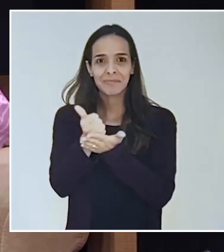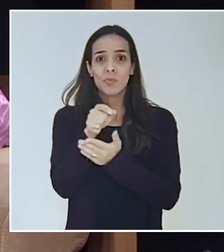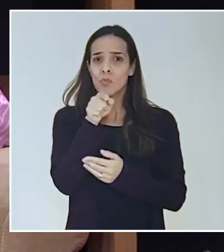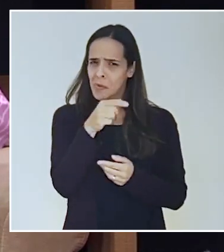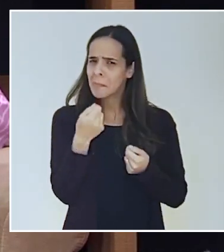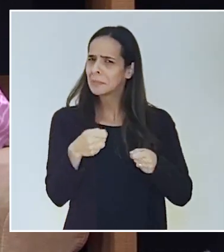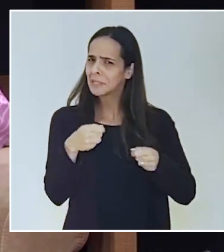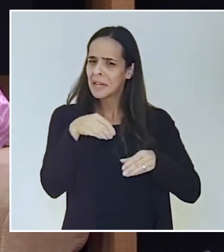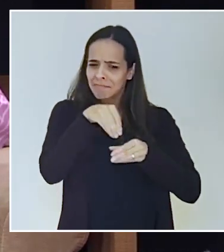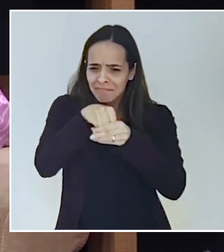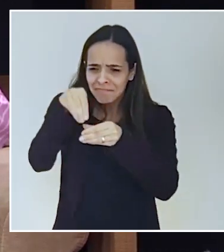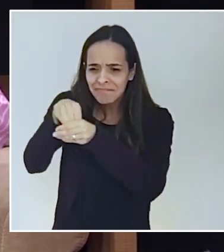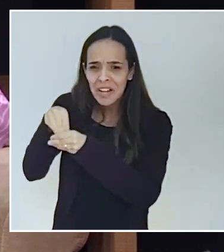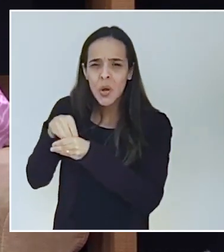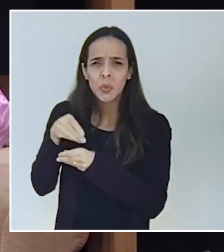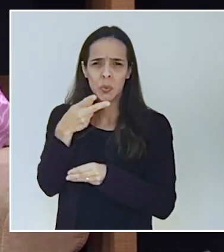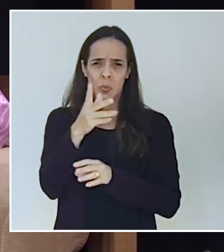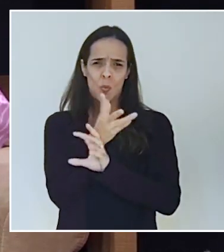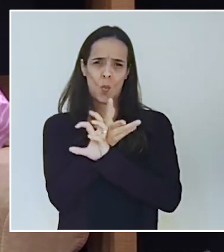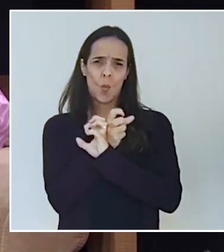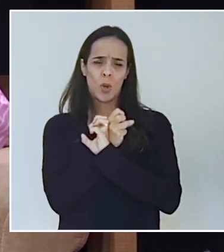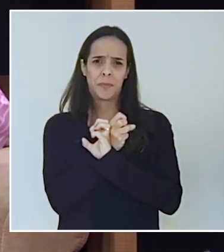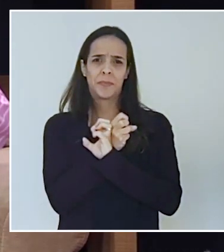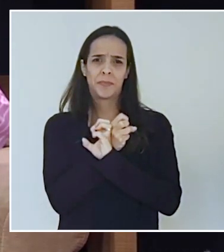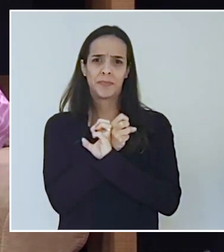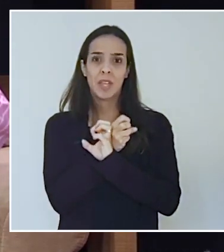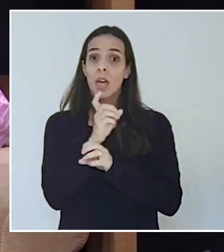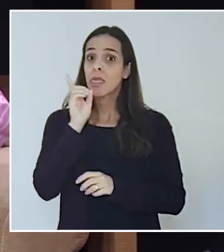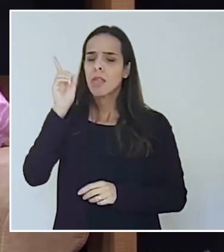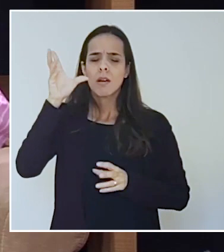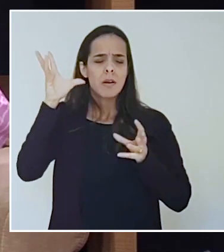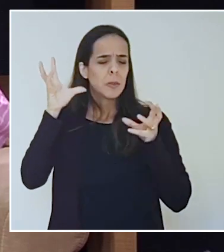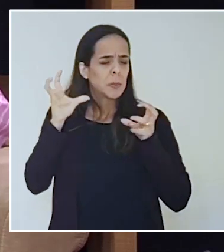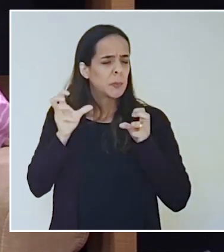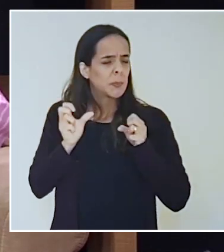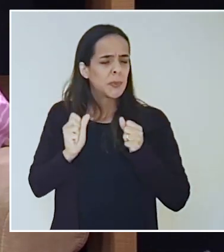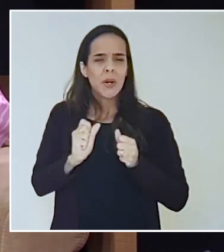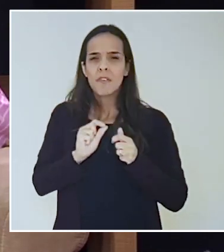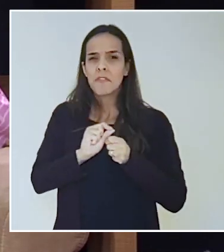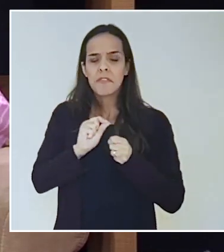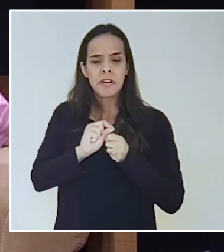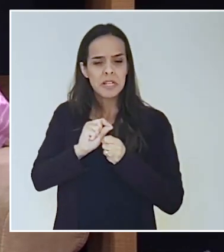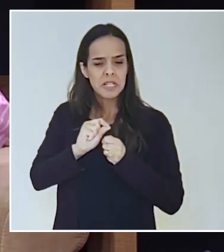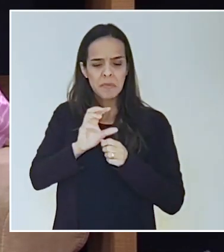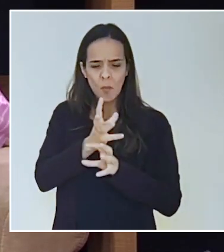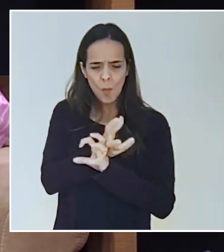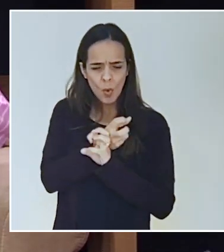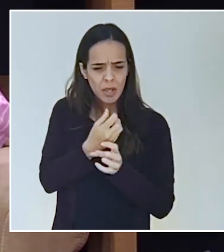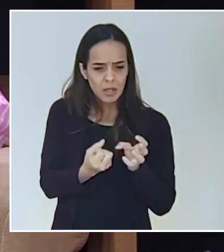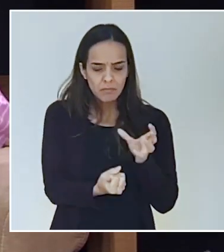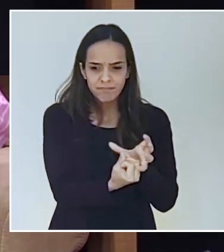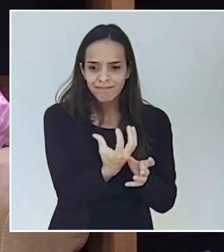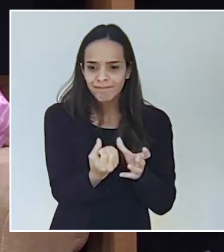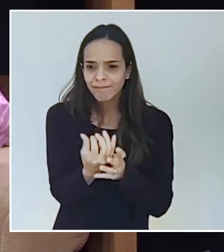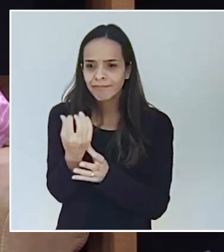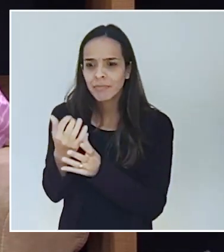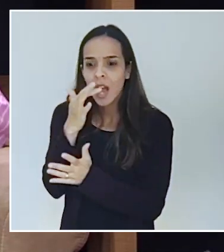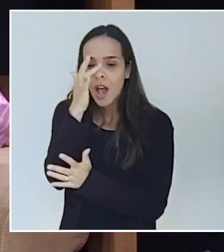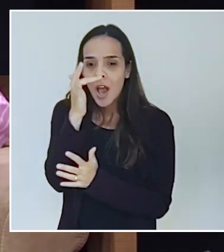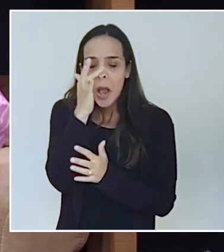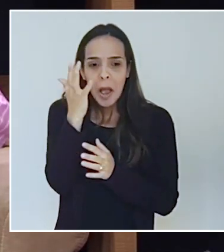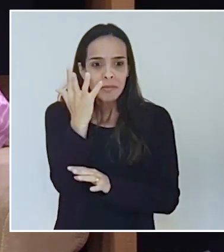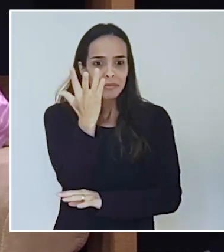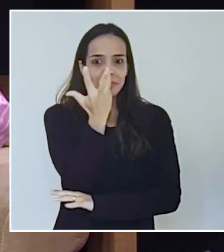Deus é poderoso para fazer o deserto florescer, como fez com Isaac, lá em Gênesis 26.